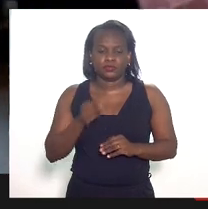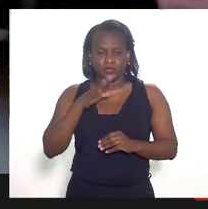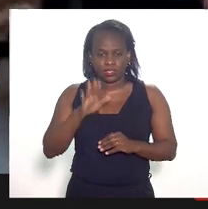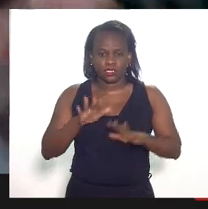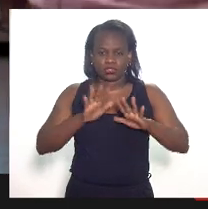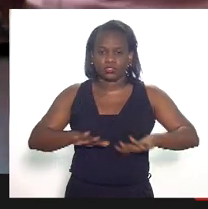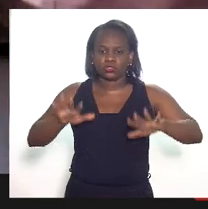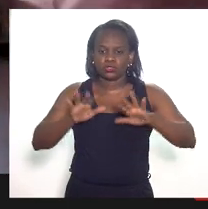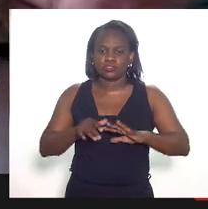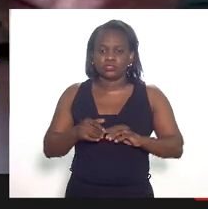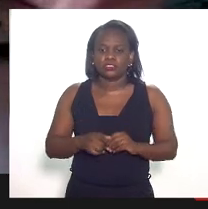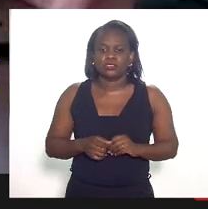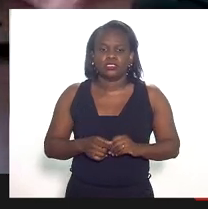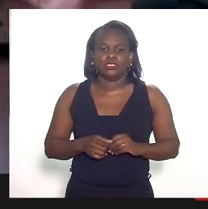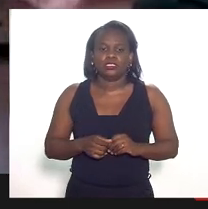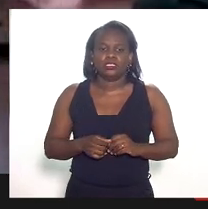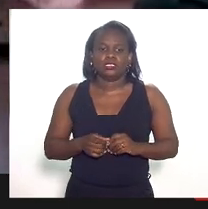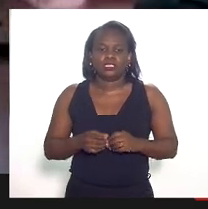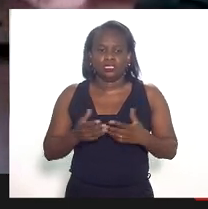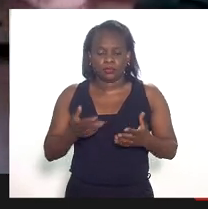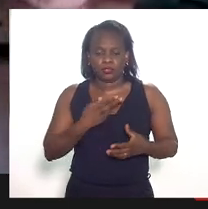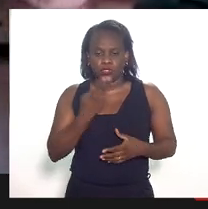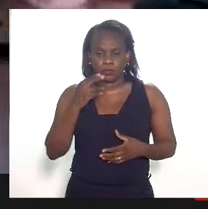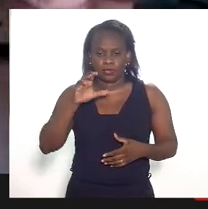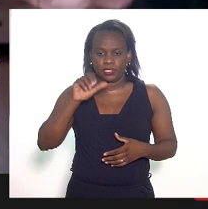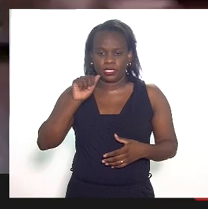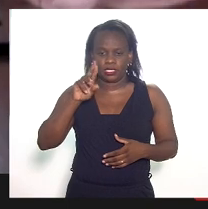Boa tarde a todos. Meu nome é Carolina.